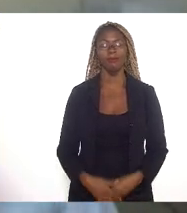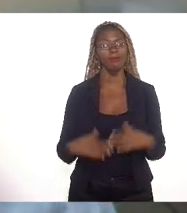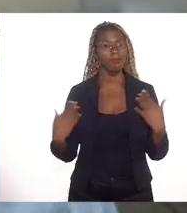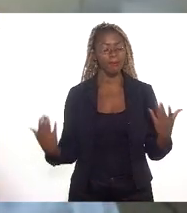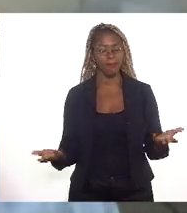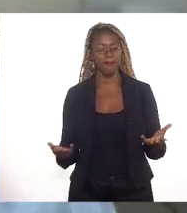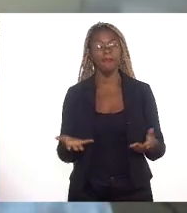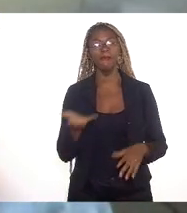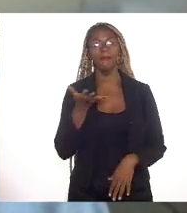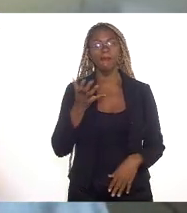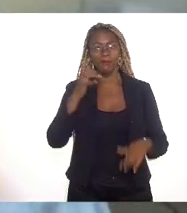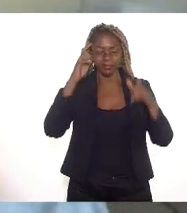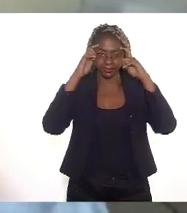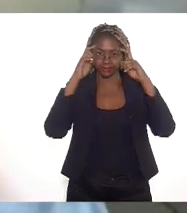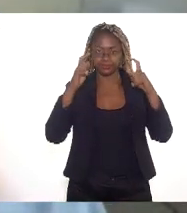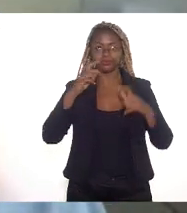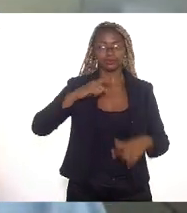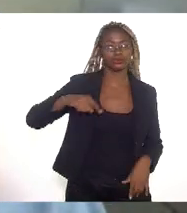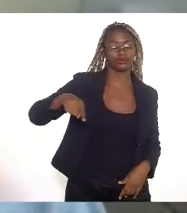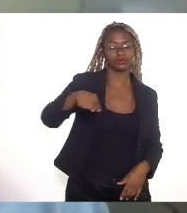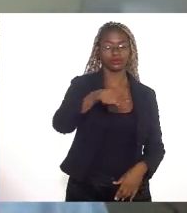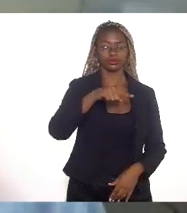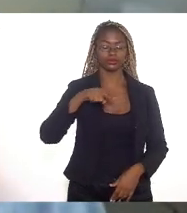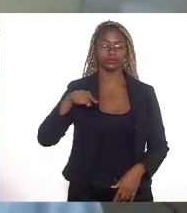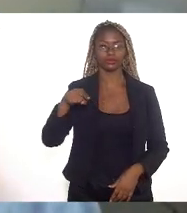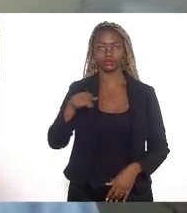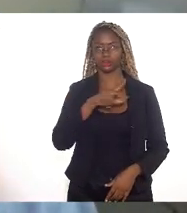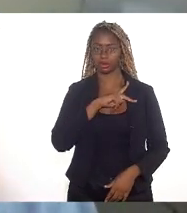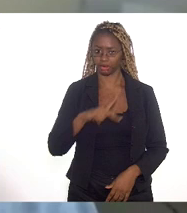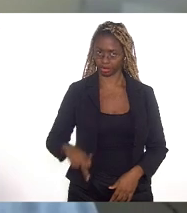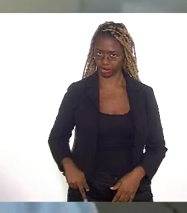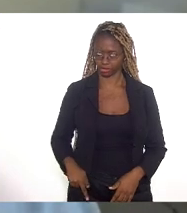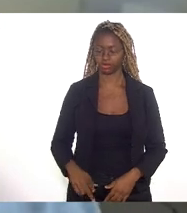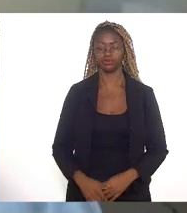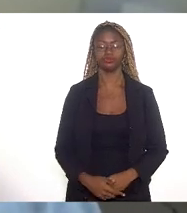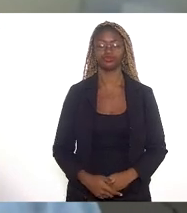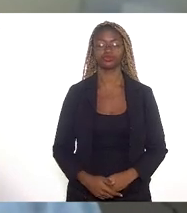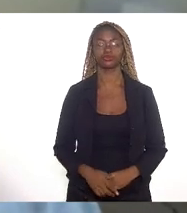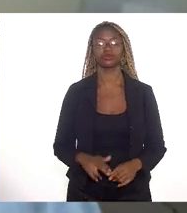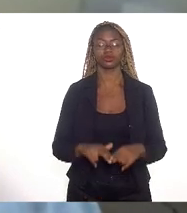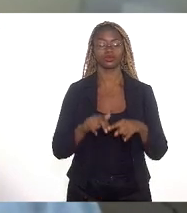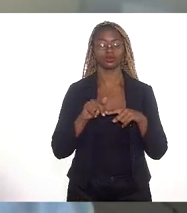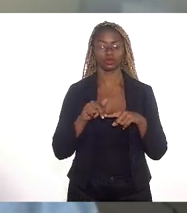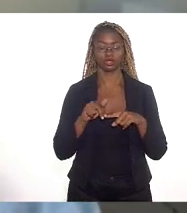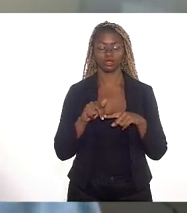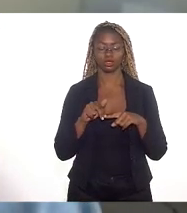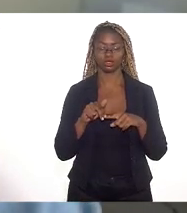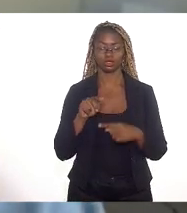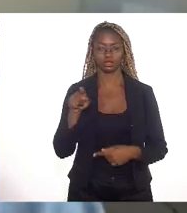queria chamar a atenção de Vossa Excelência, senhor presidente, porque